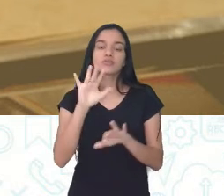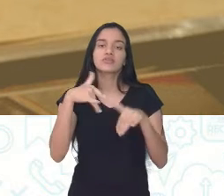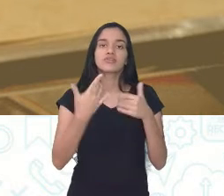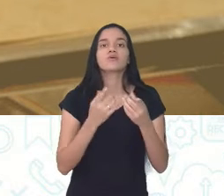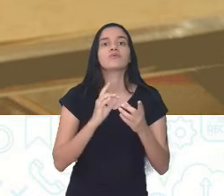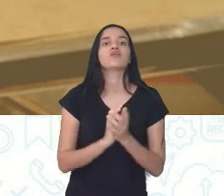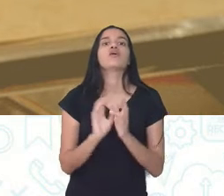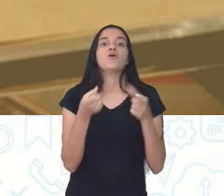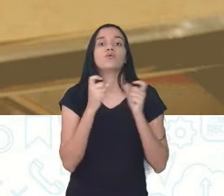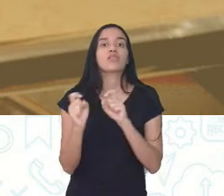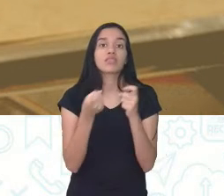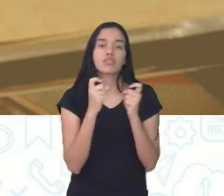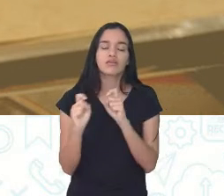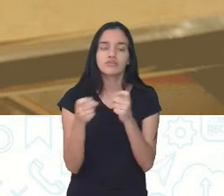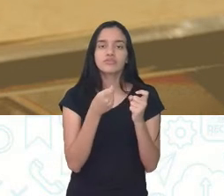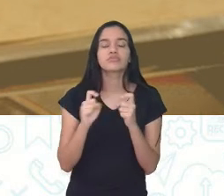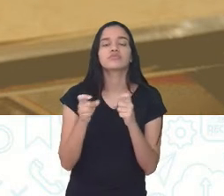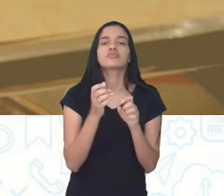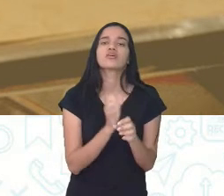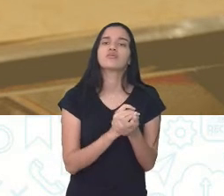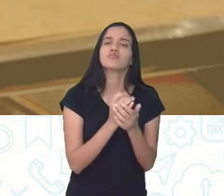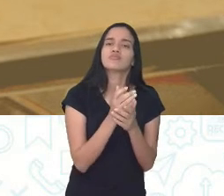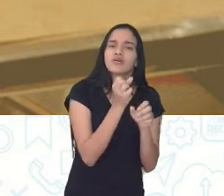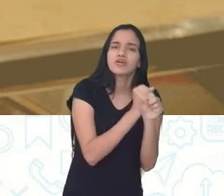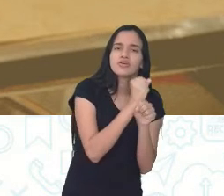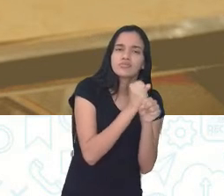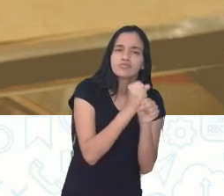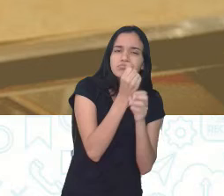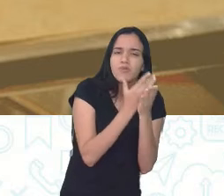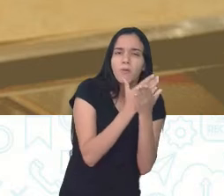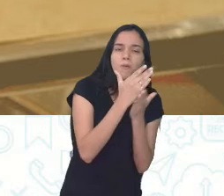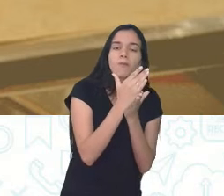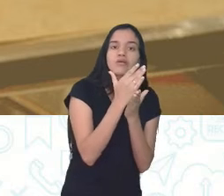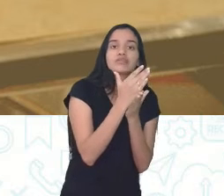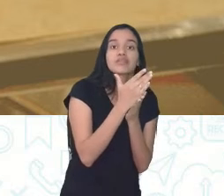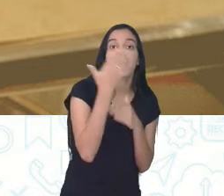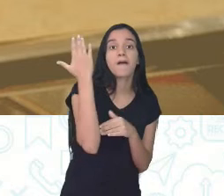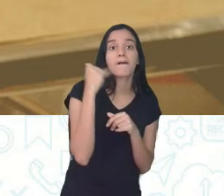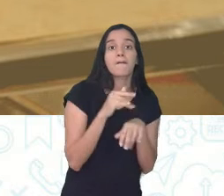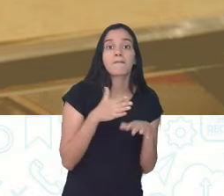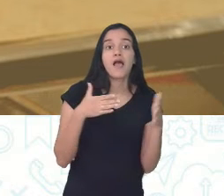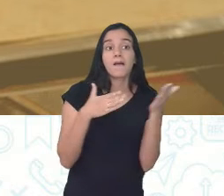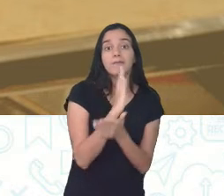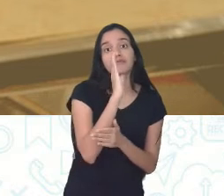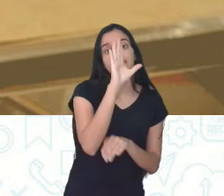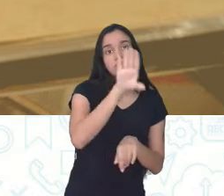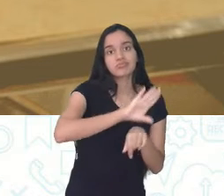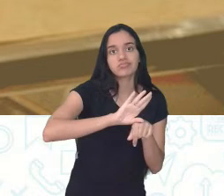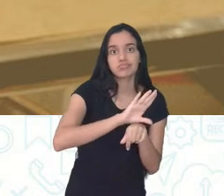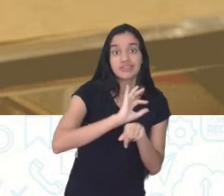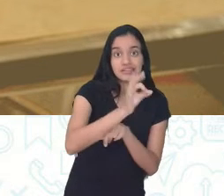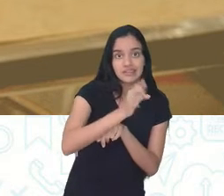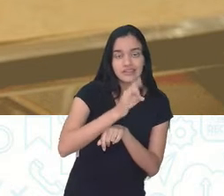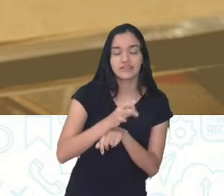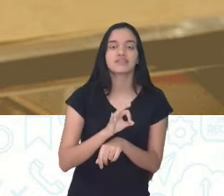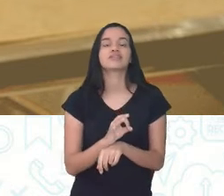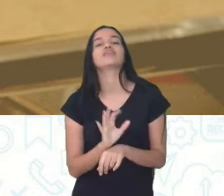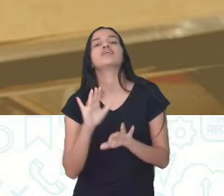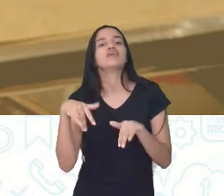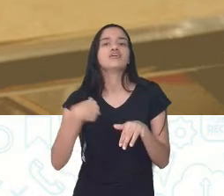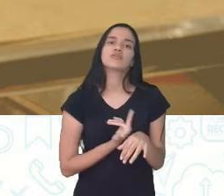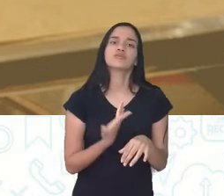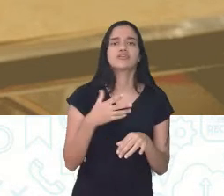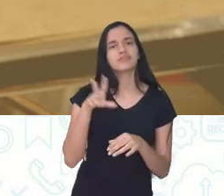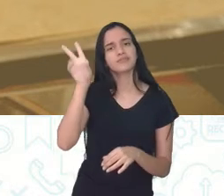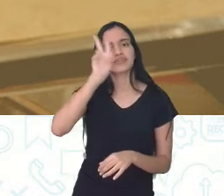debate político nos primeiros anos se concentrou em torno da aprovação de uma Constituição, certo? E a gente